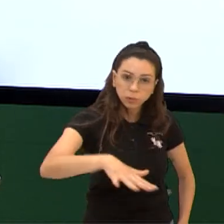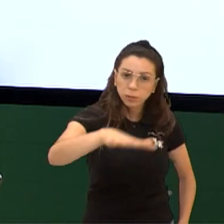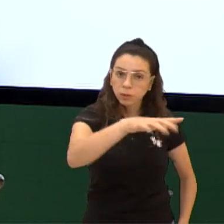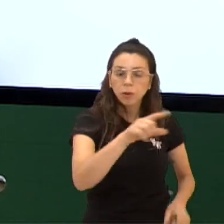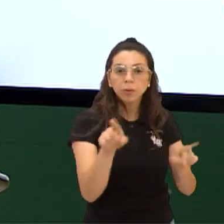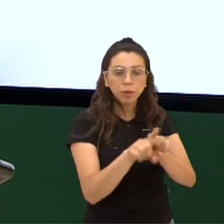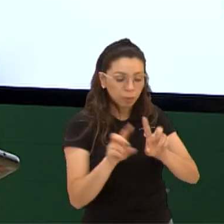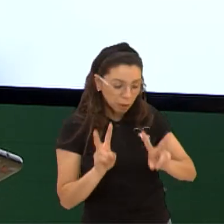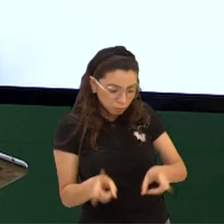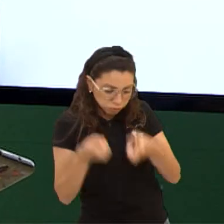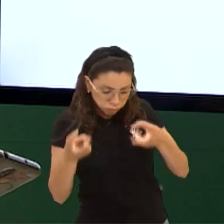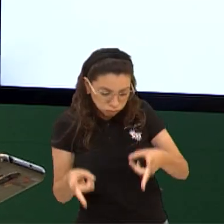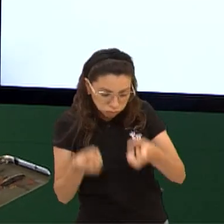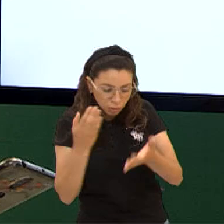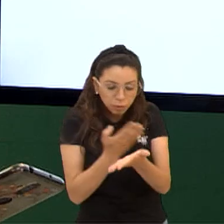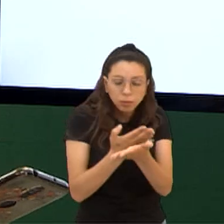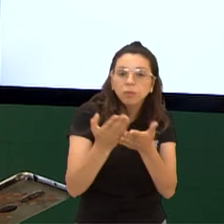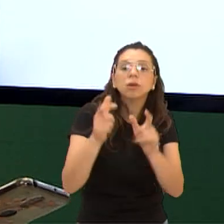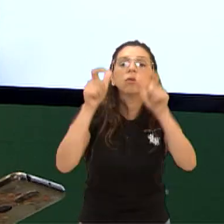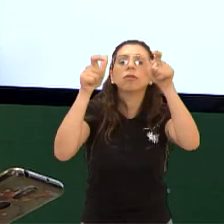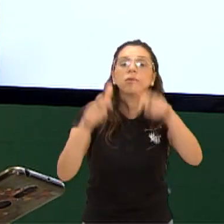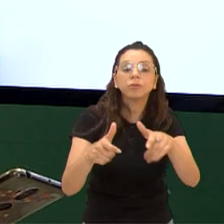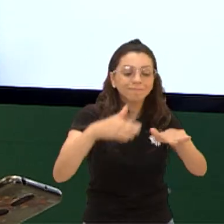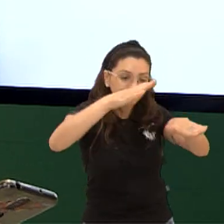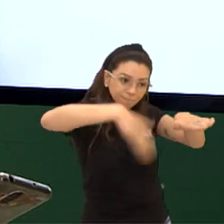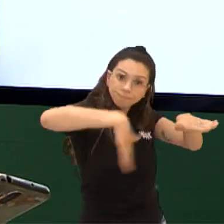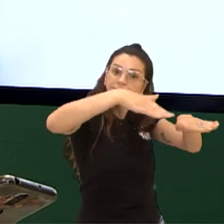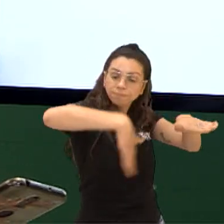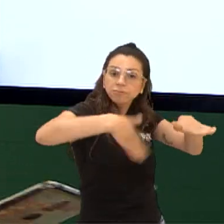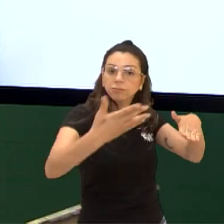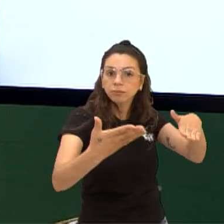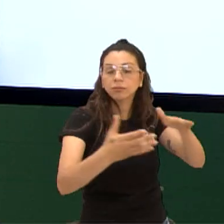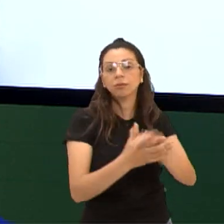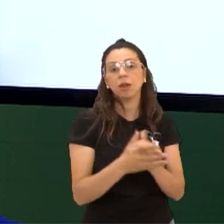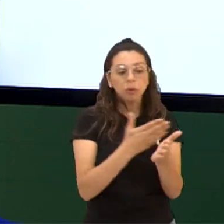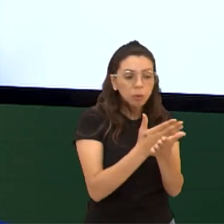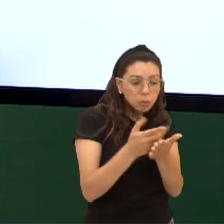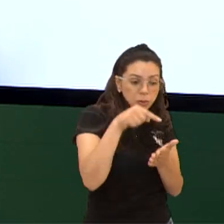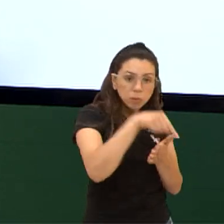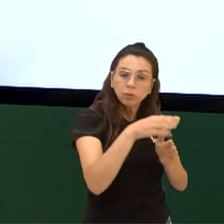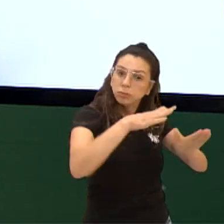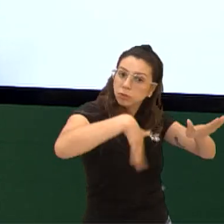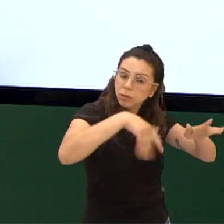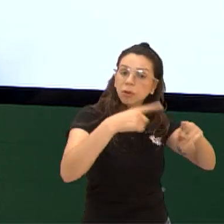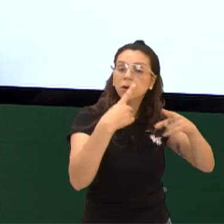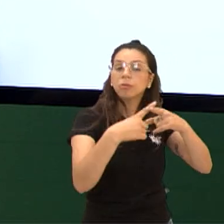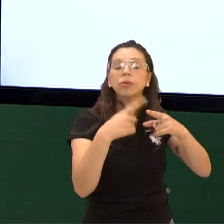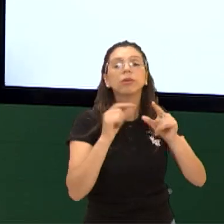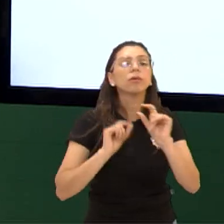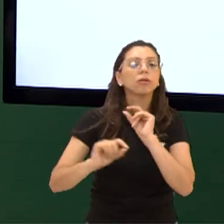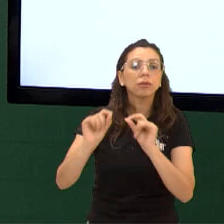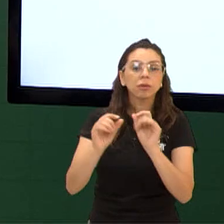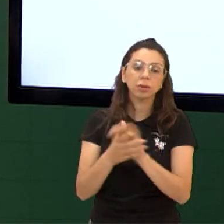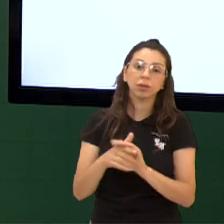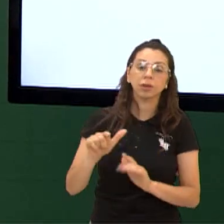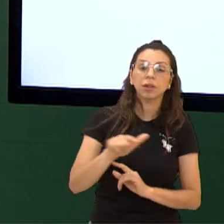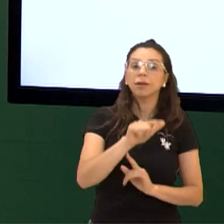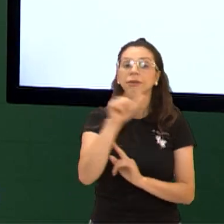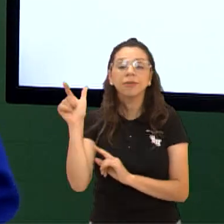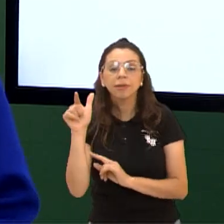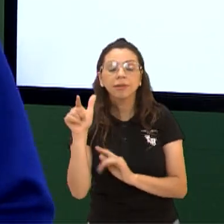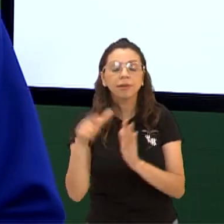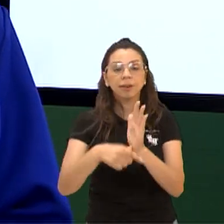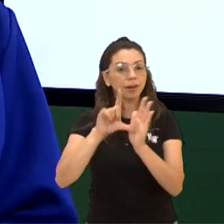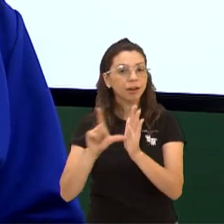de exploração, começou por onde? Pelo litoral, que era, antigamente, vinha por onde, professora? Pelo mar. Pelo